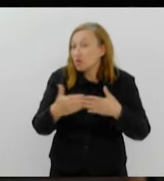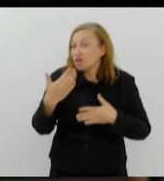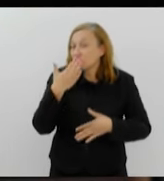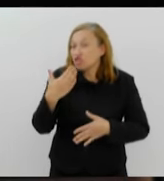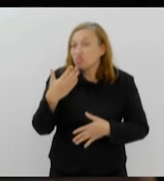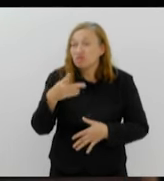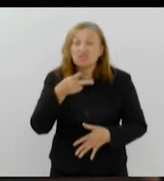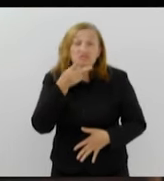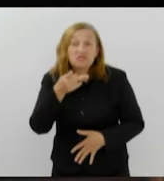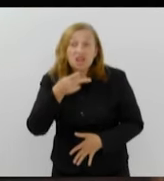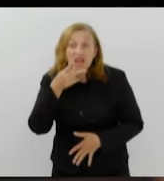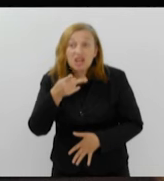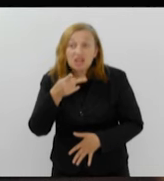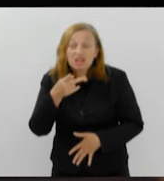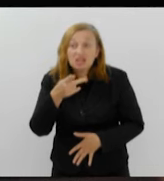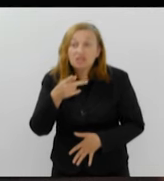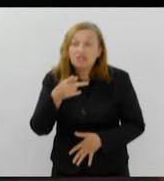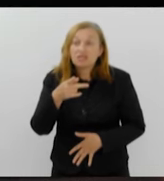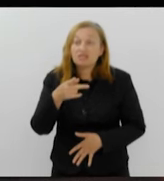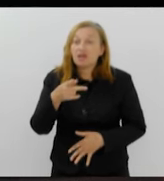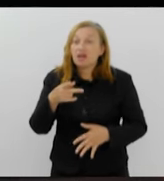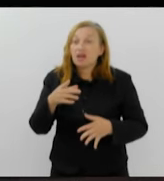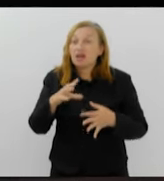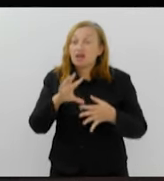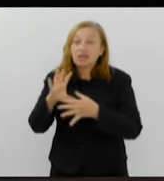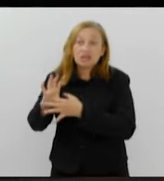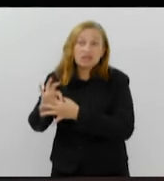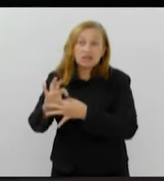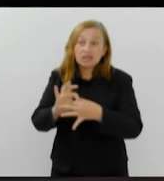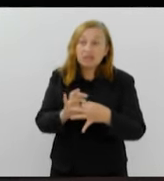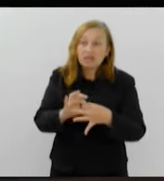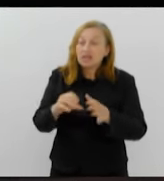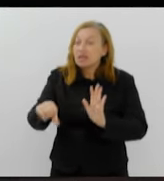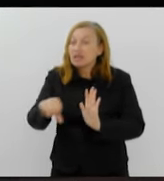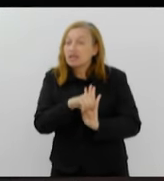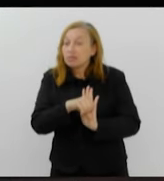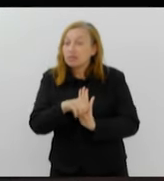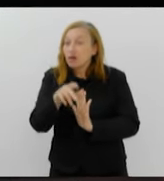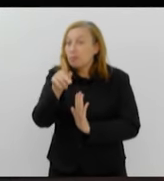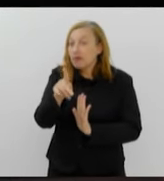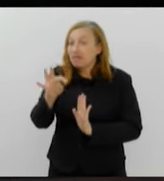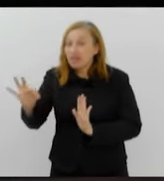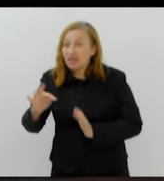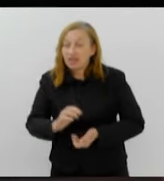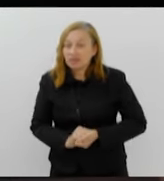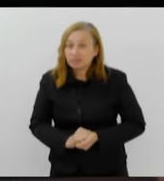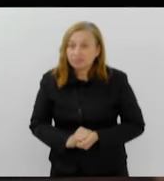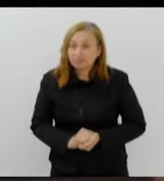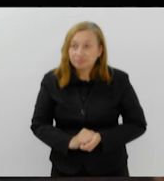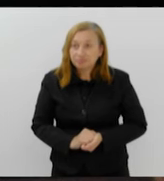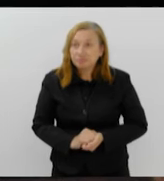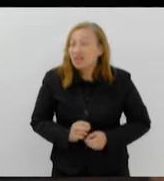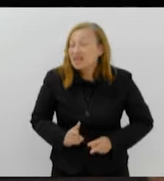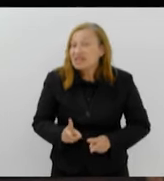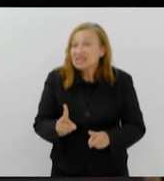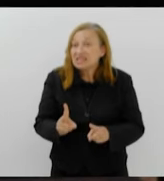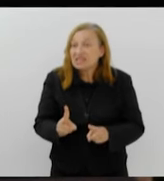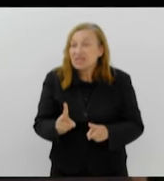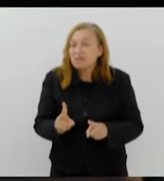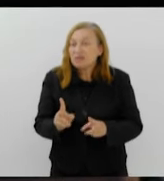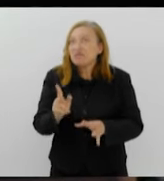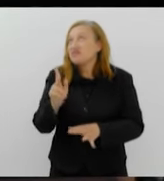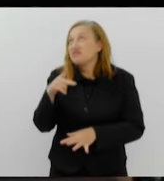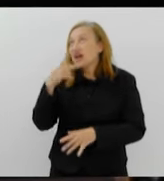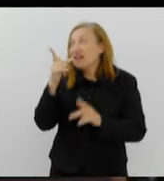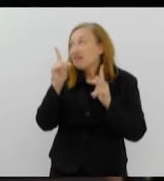fala que vá na direção de querer criminalizar o PT e é sempre a mesma